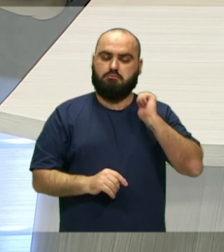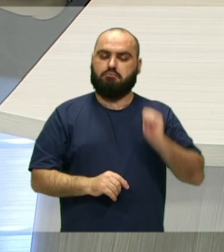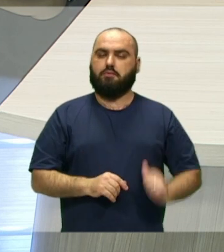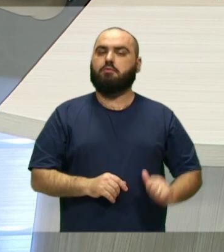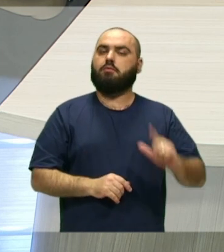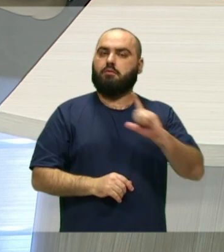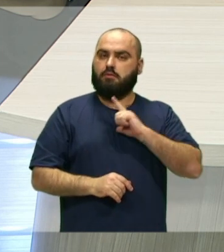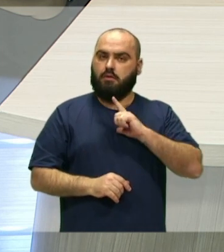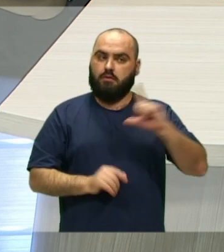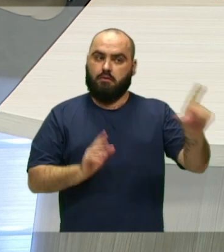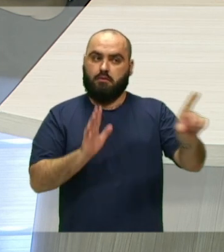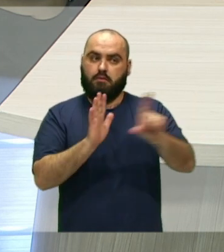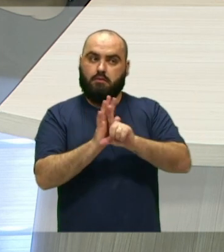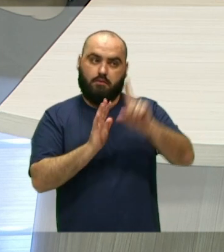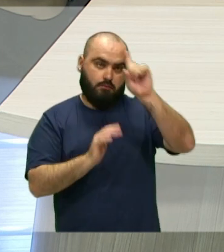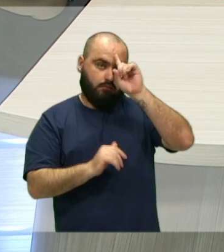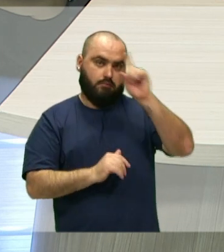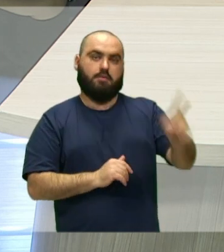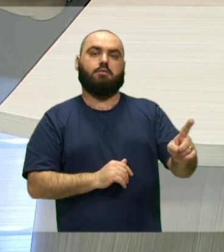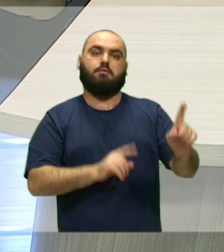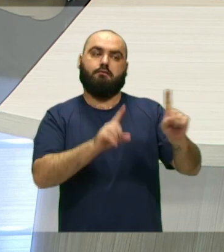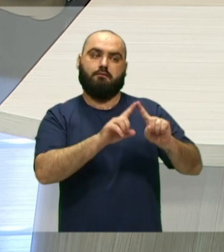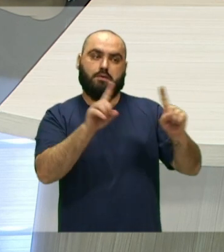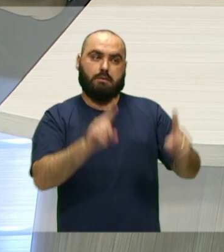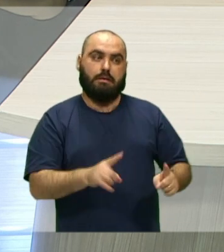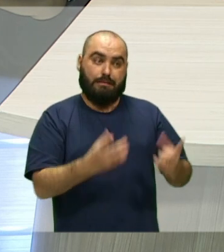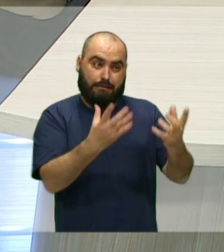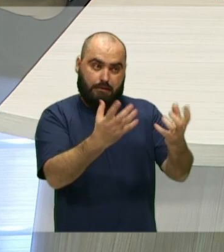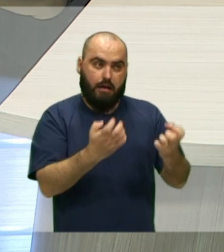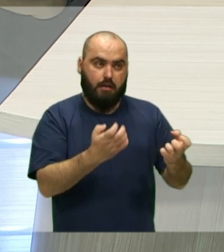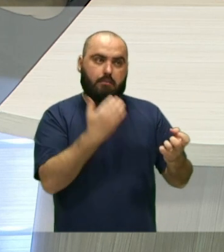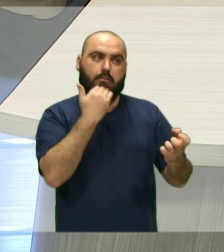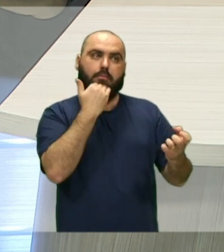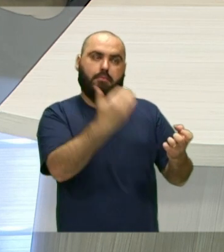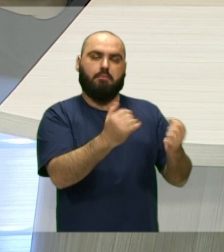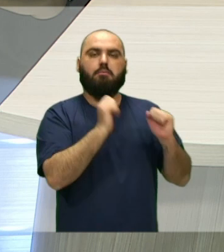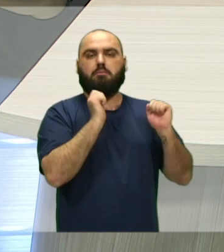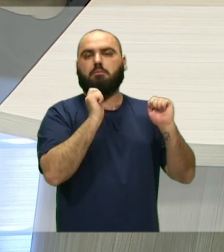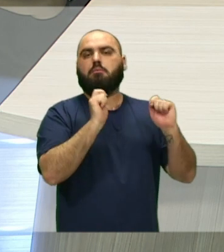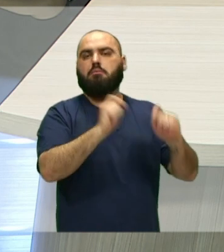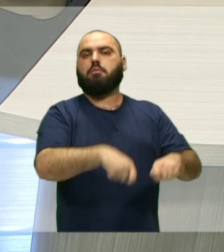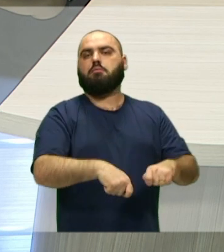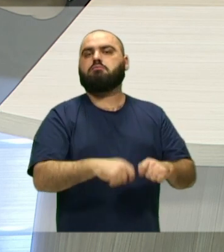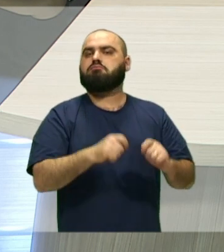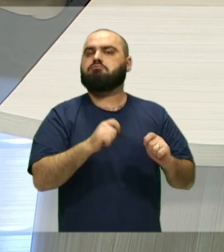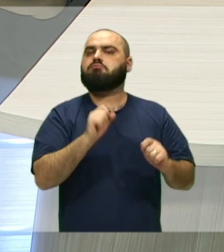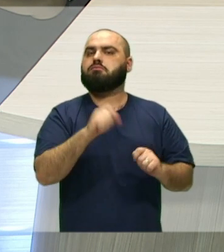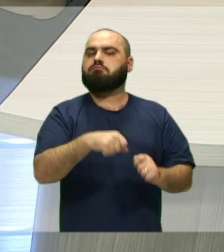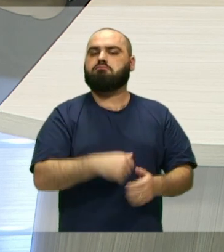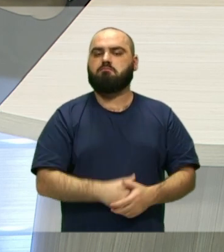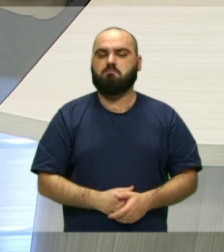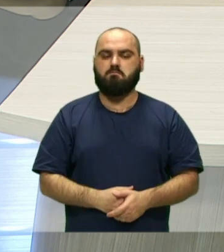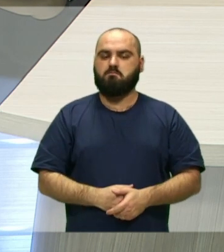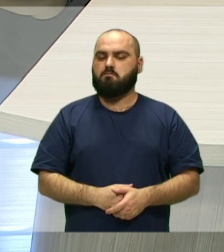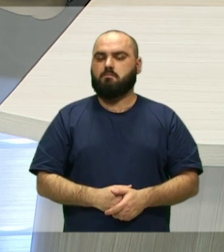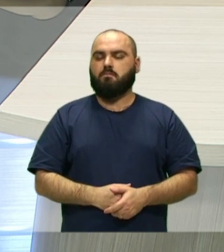estipulada em Lei e o servidor querendo ele pode solicitar o vale alimentação